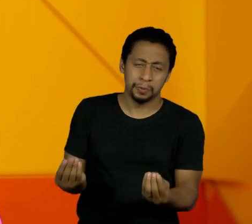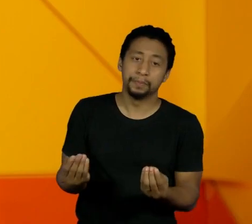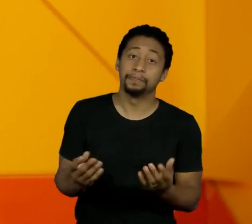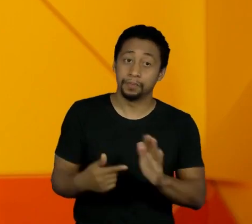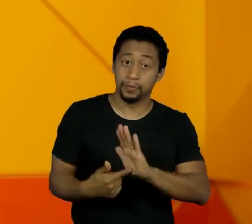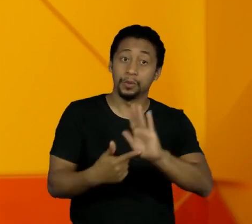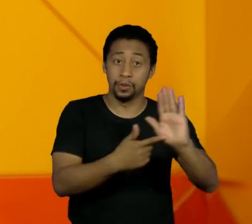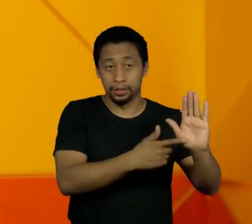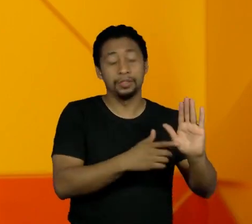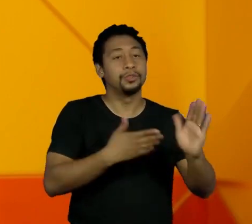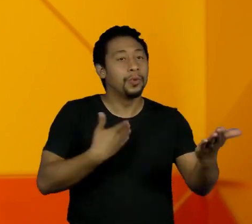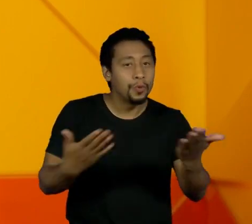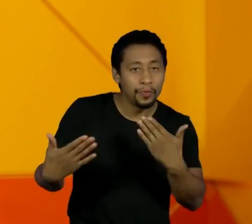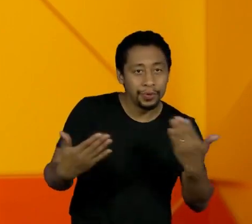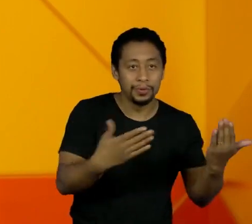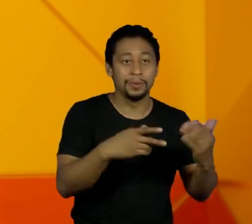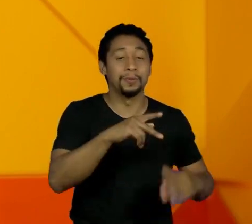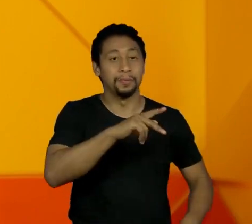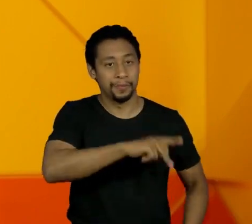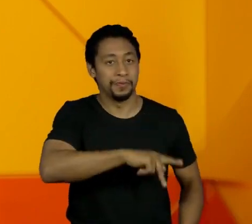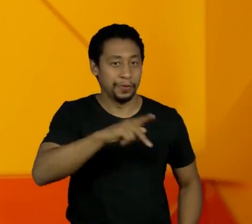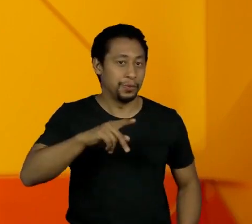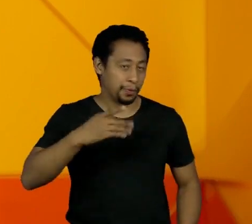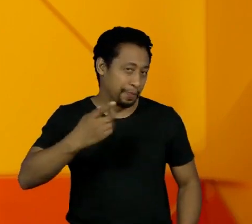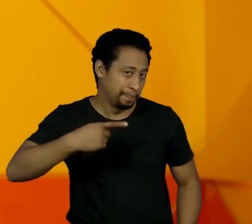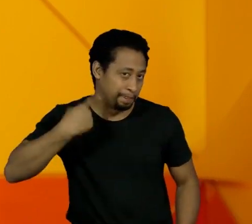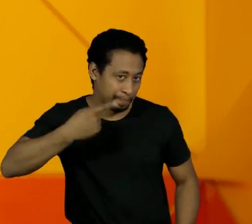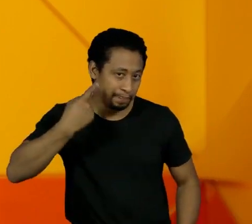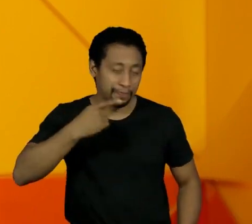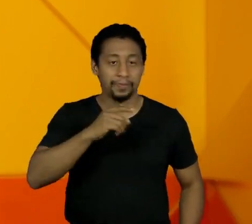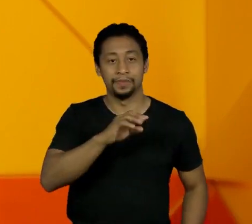com o professor de Direito, Tiago Amparo, sobre